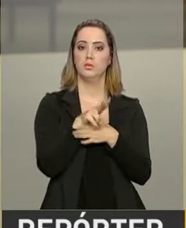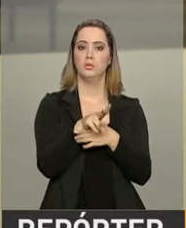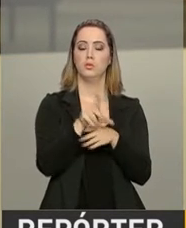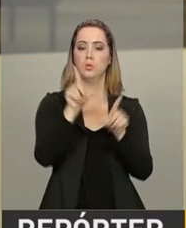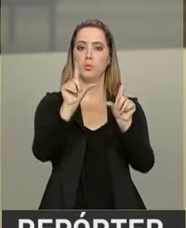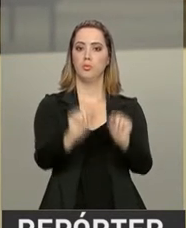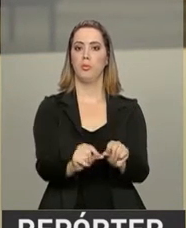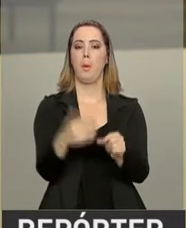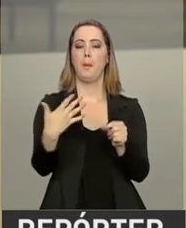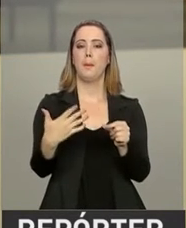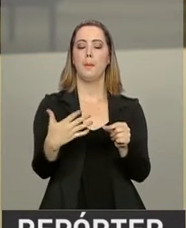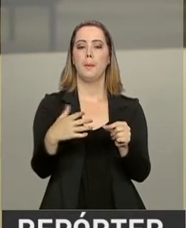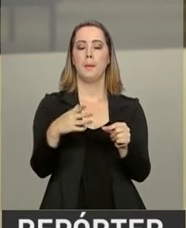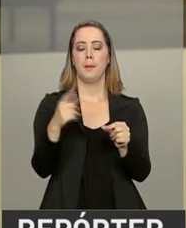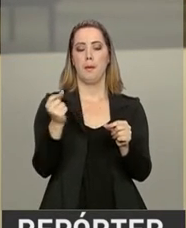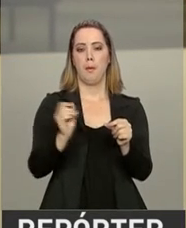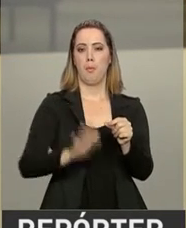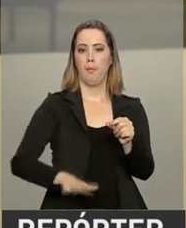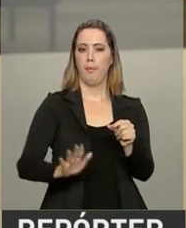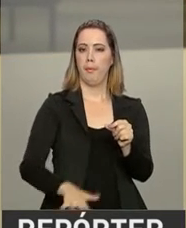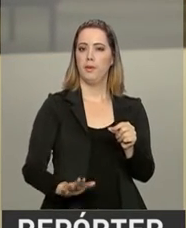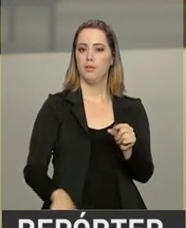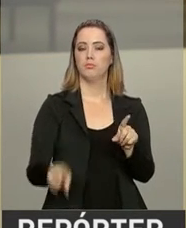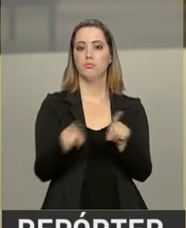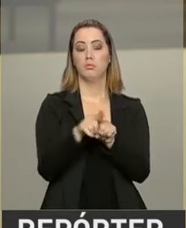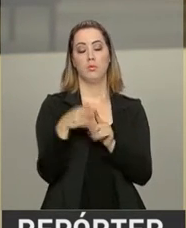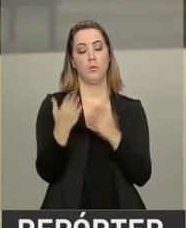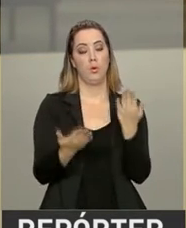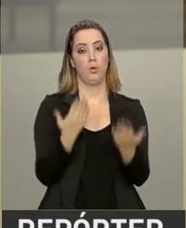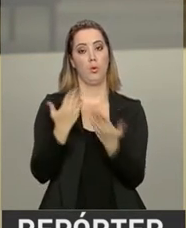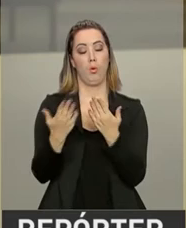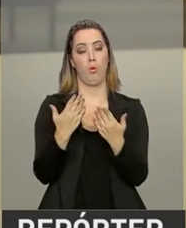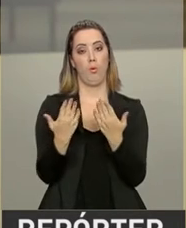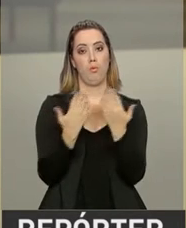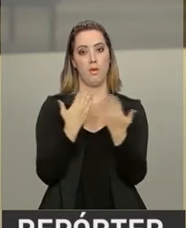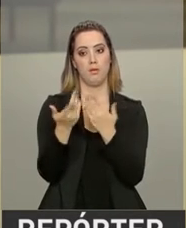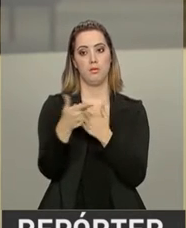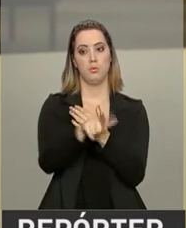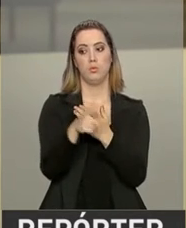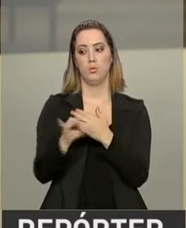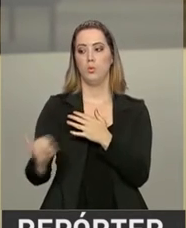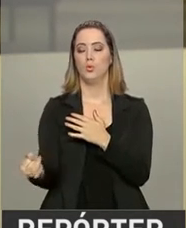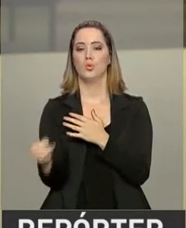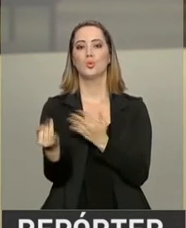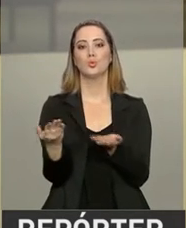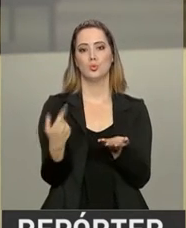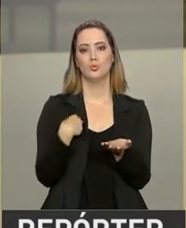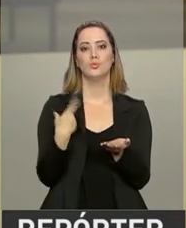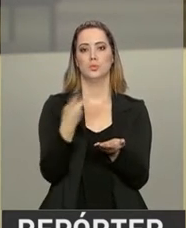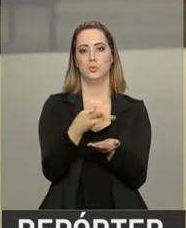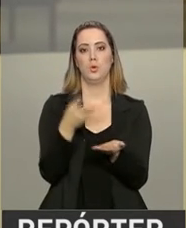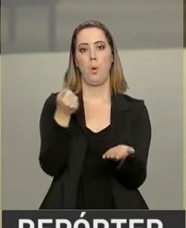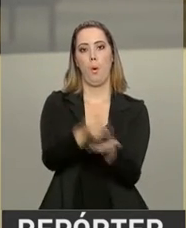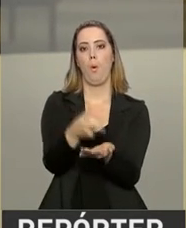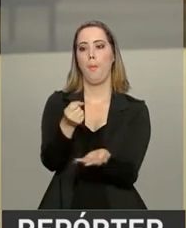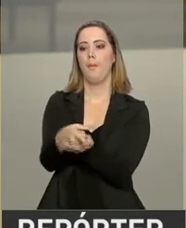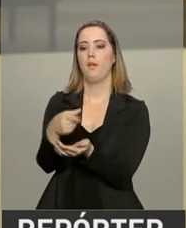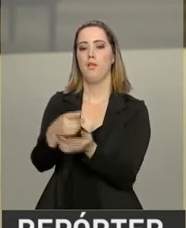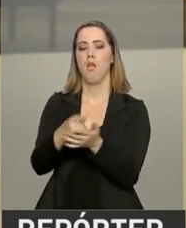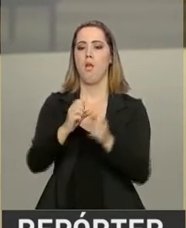baratas do que aquelas praticadas no mercado a meta é que os empréstimos sejam utilizados para compra de máquinas e equipamentos